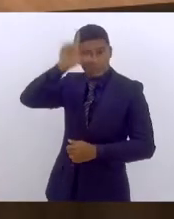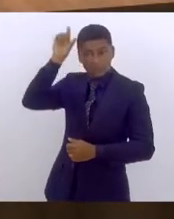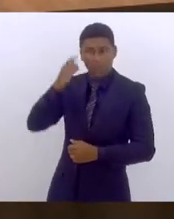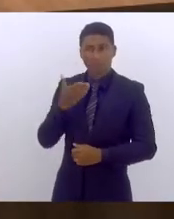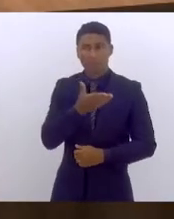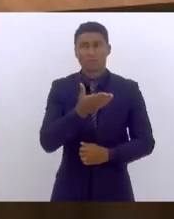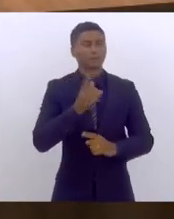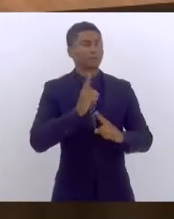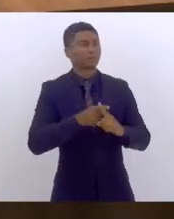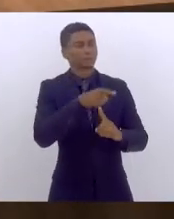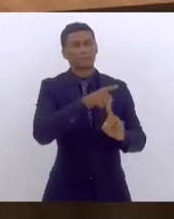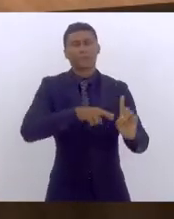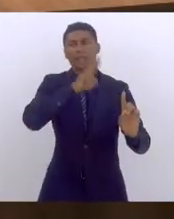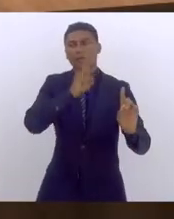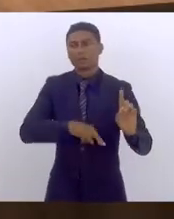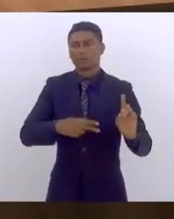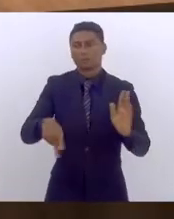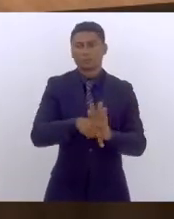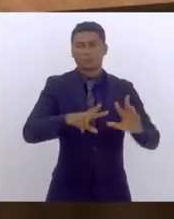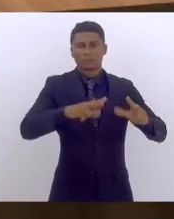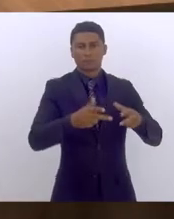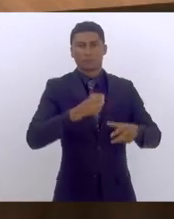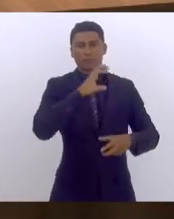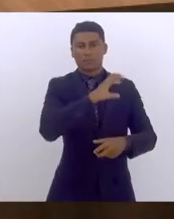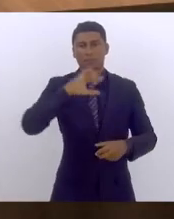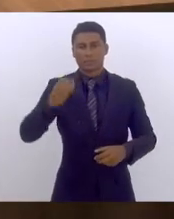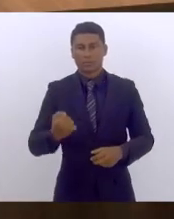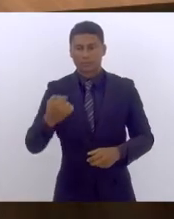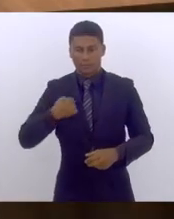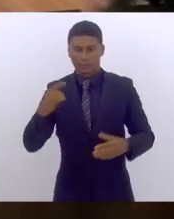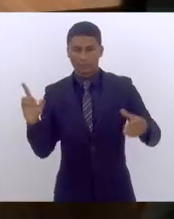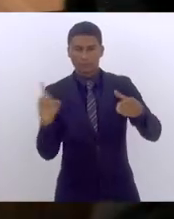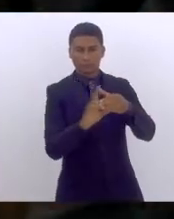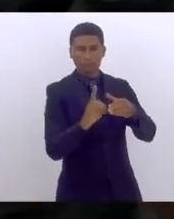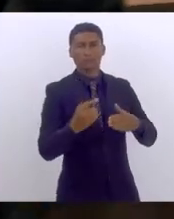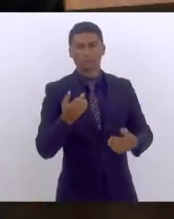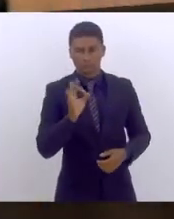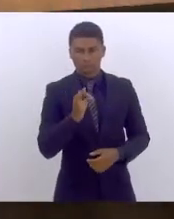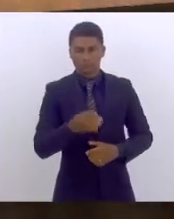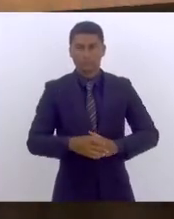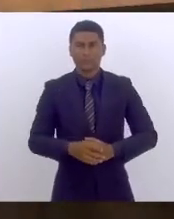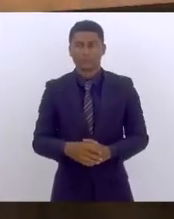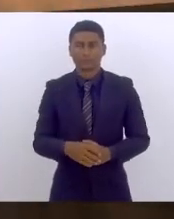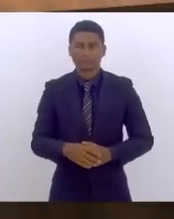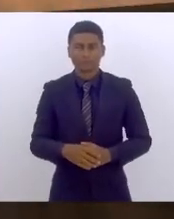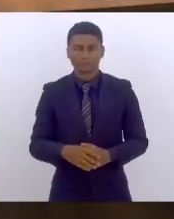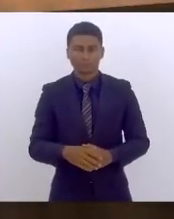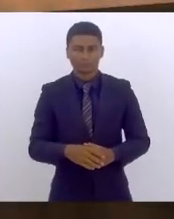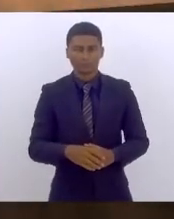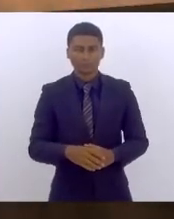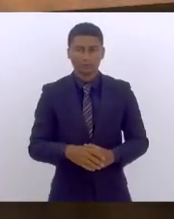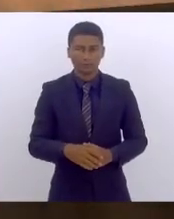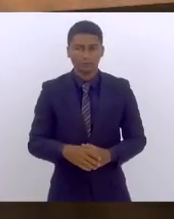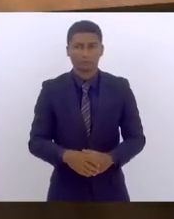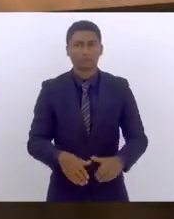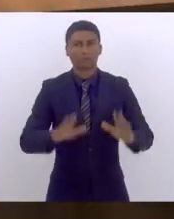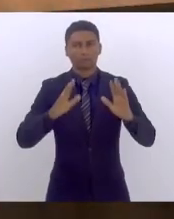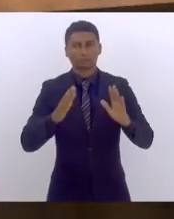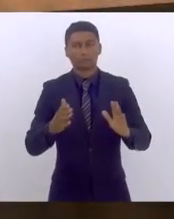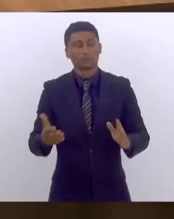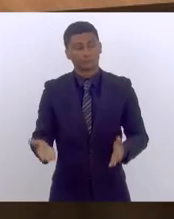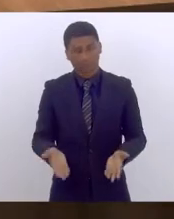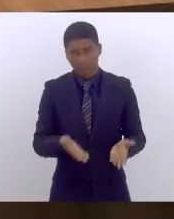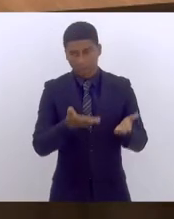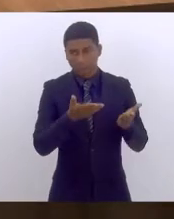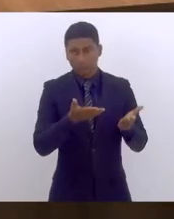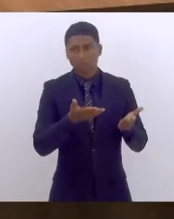relator... no âmbito da CCJ, a comissão da qual eu sou membro titular, mas que, além de ter dado um parecer